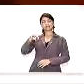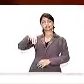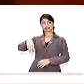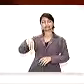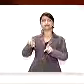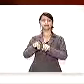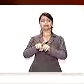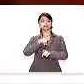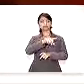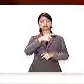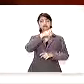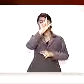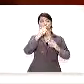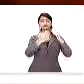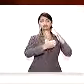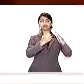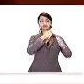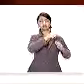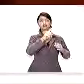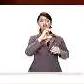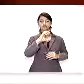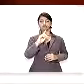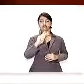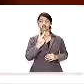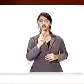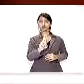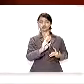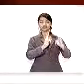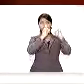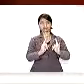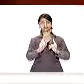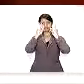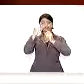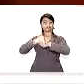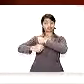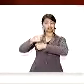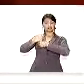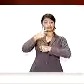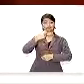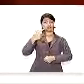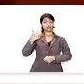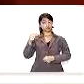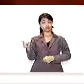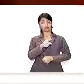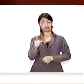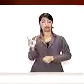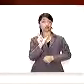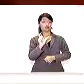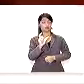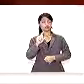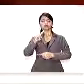desenvolvimento Habitacional Urbano CDHU no Exercício 2012 em razão de convênio